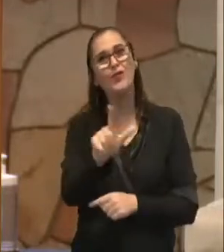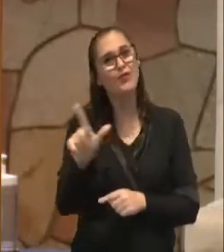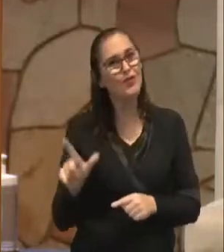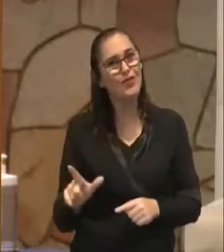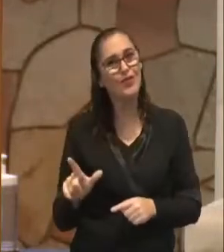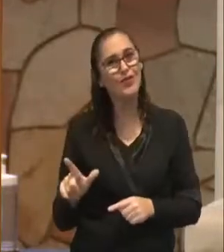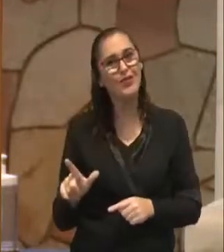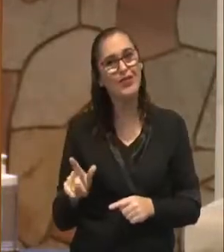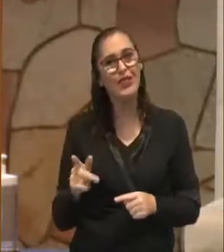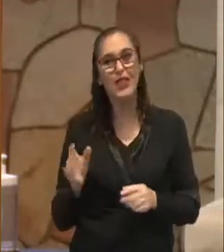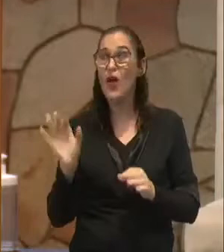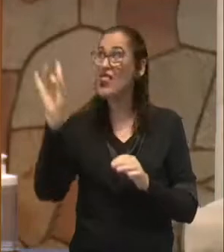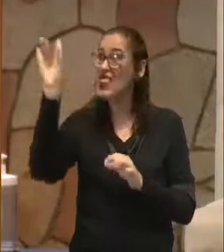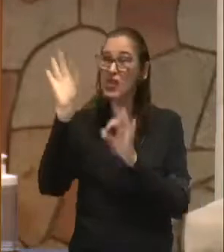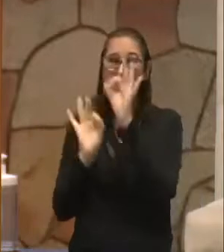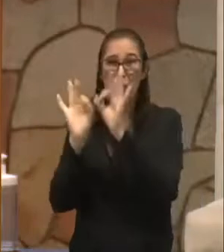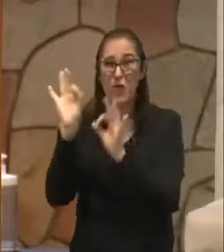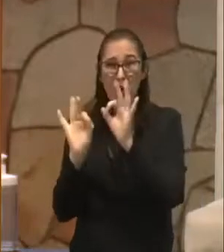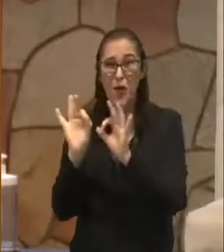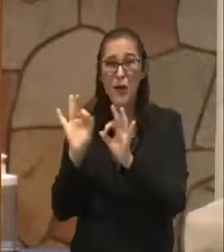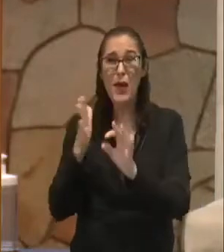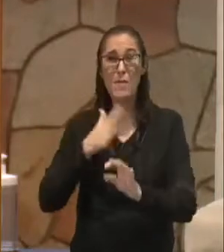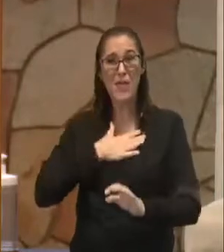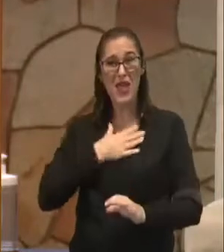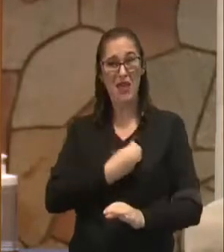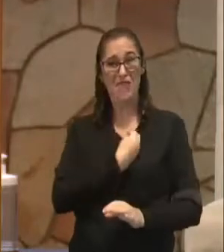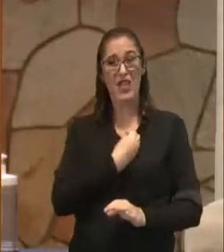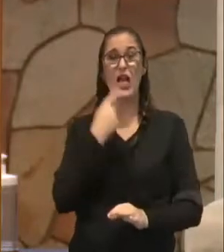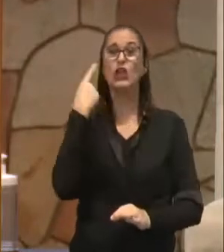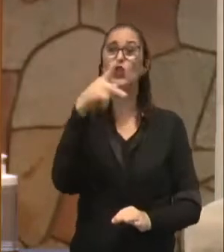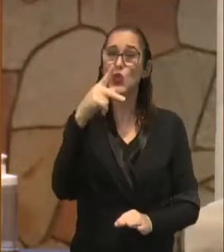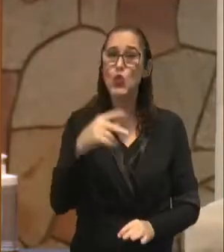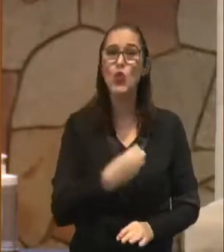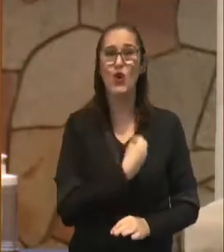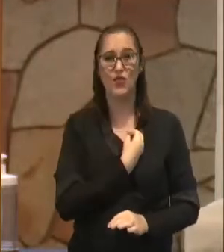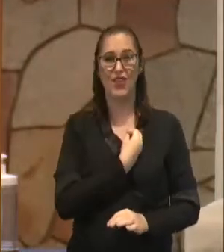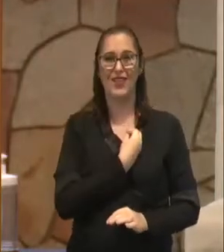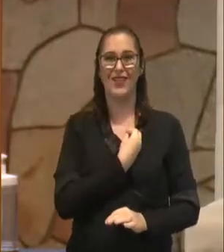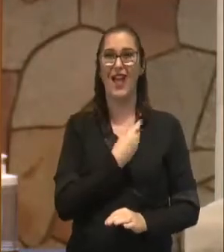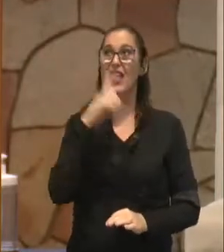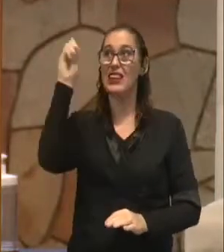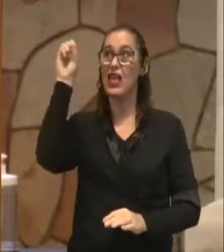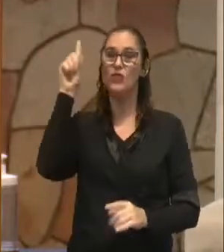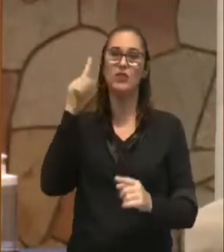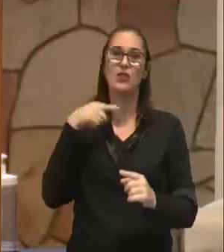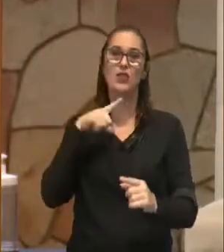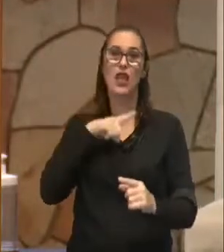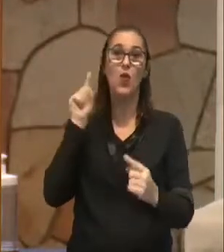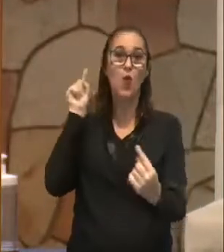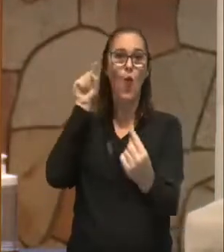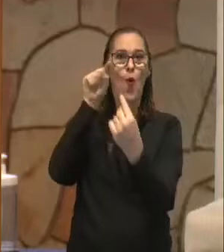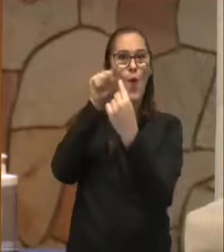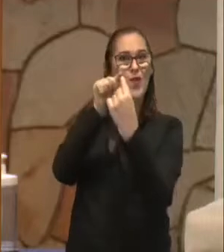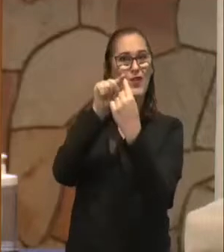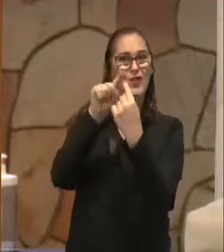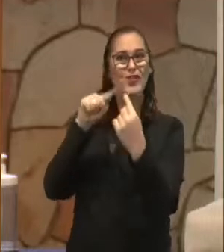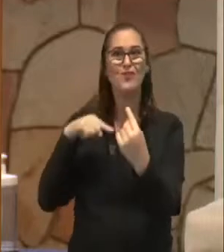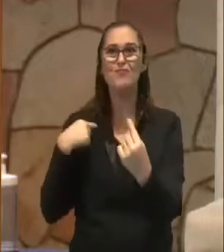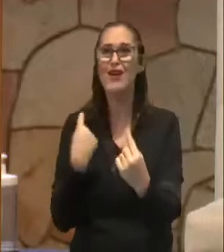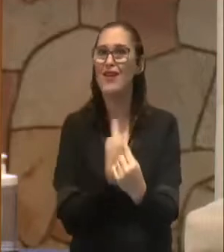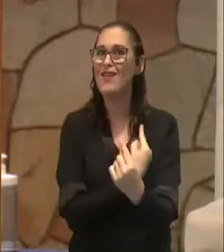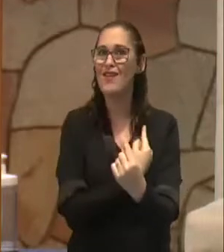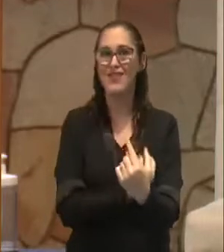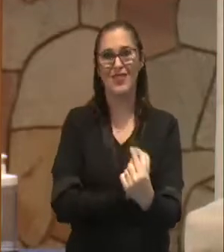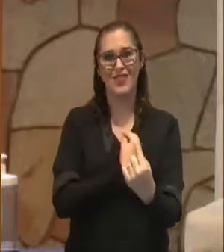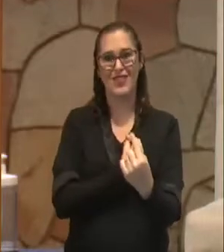vida, para a vida da igreja. Ele nos salvou com um propósito. E nós veremos isso no capítulo 3, quando ele diz que